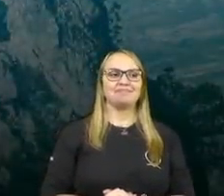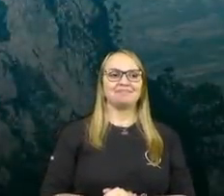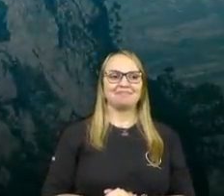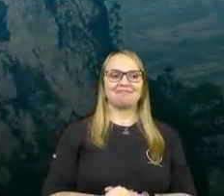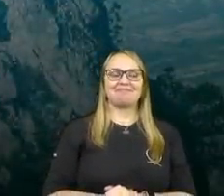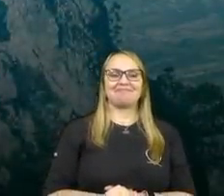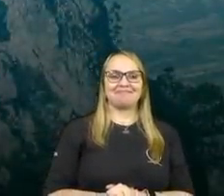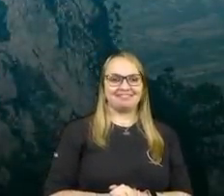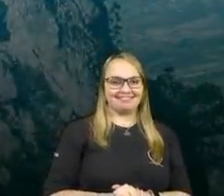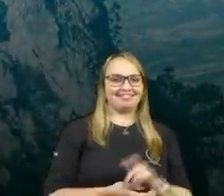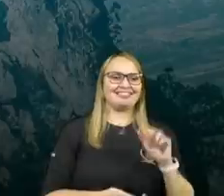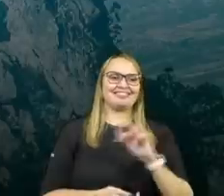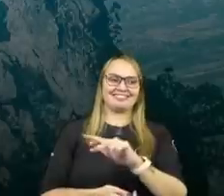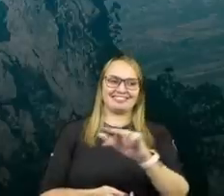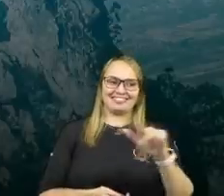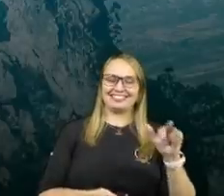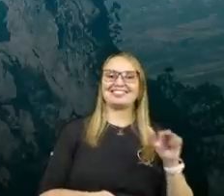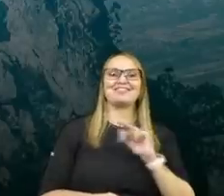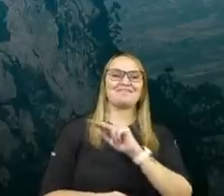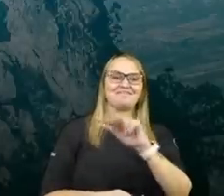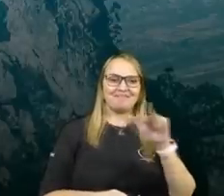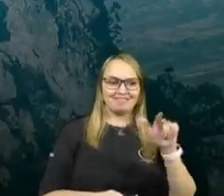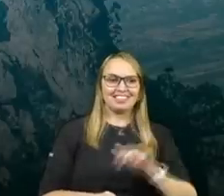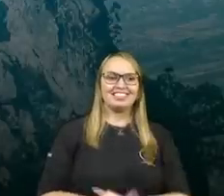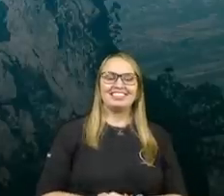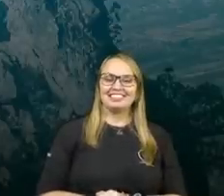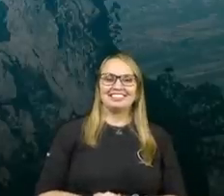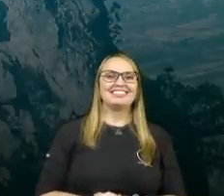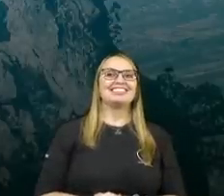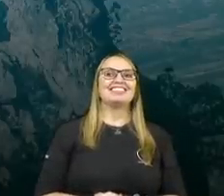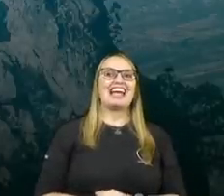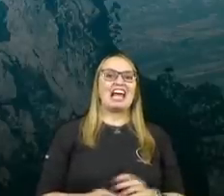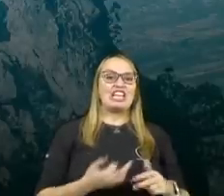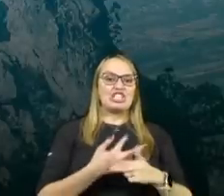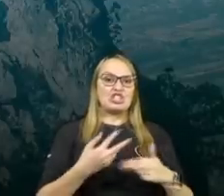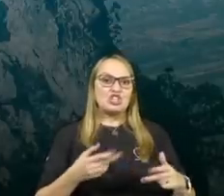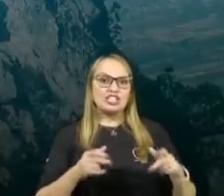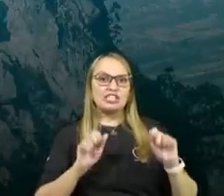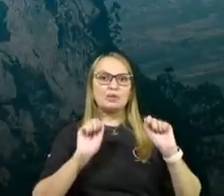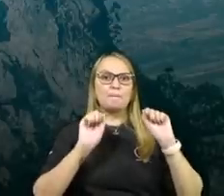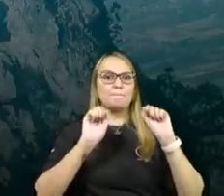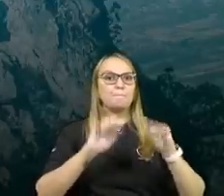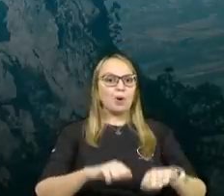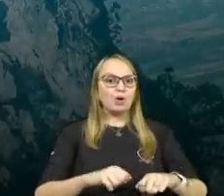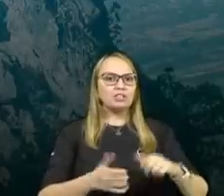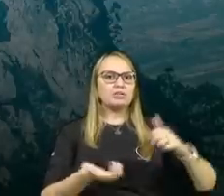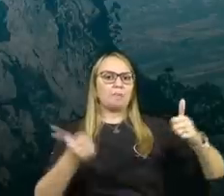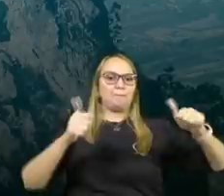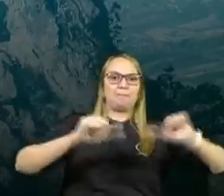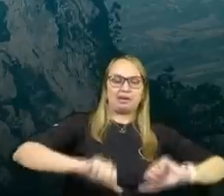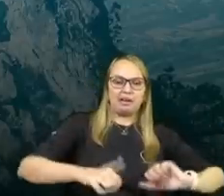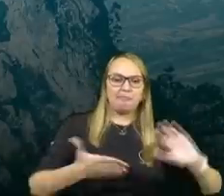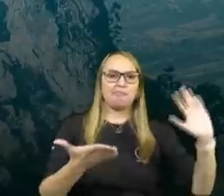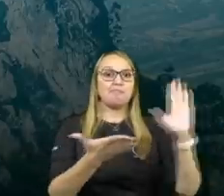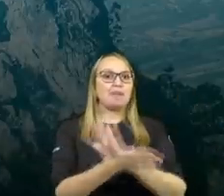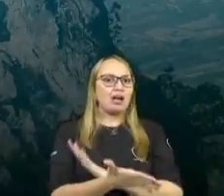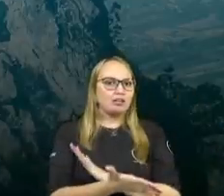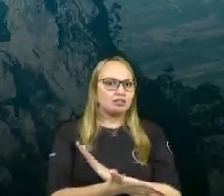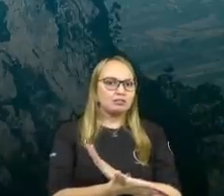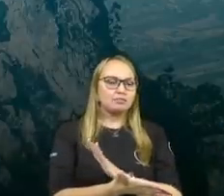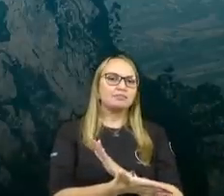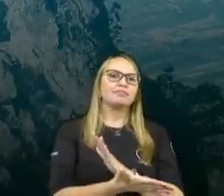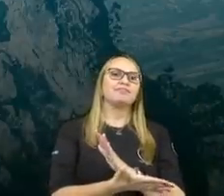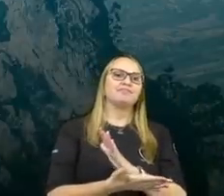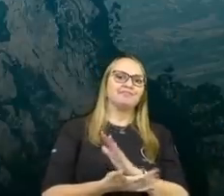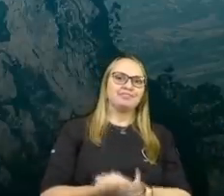Oh, meu irmão! Meu irmão! Aquilo que pode te derrotar, aquilo que pode destruir,